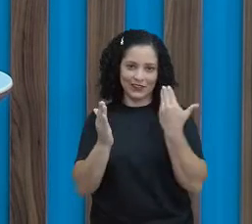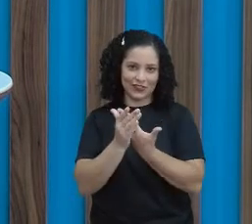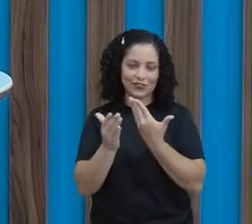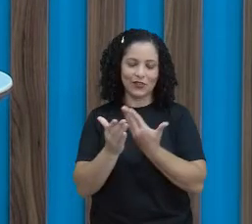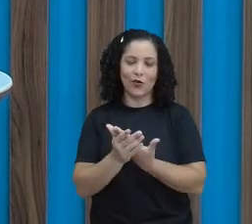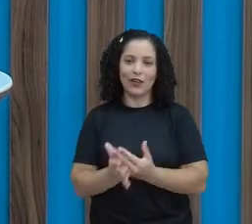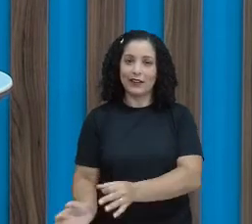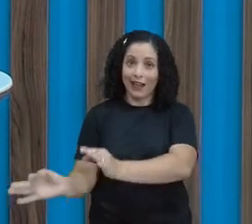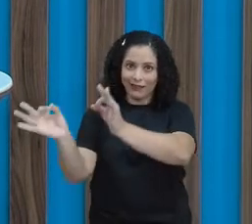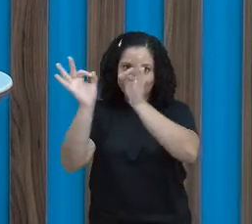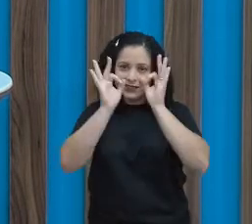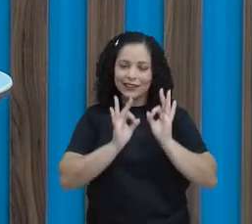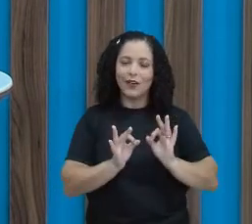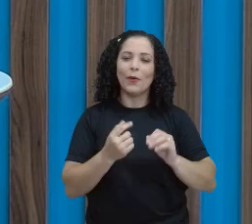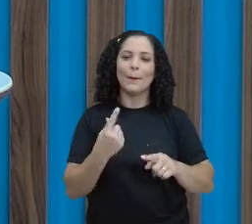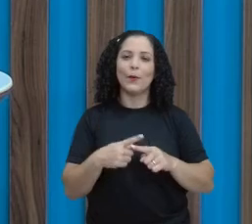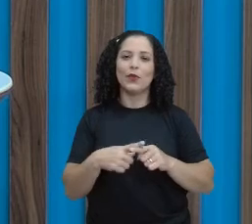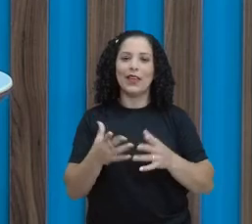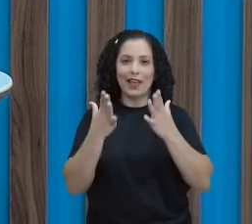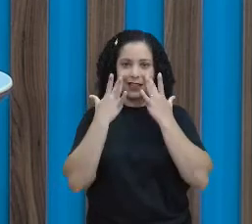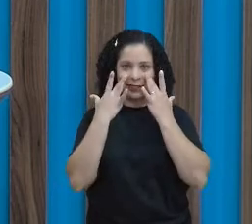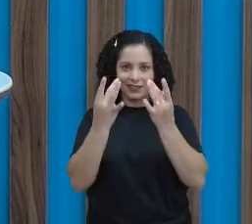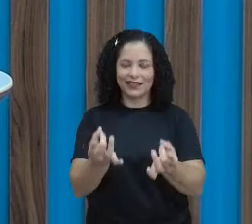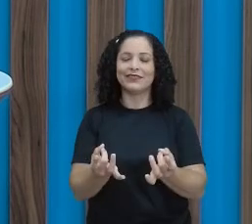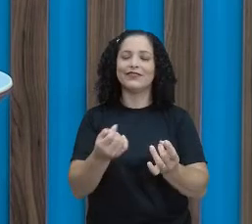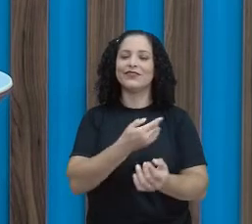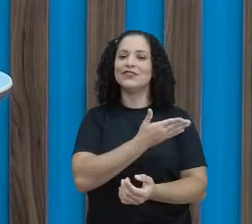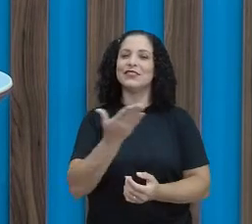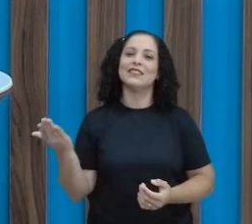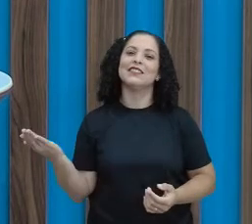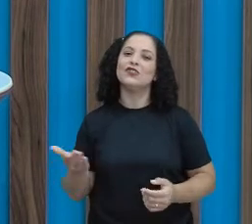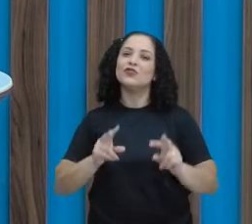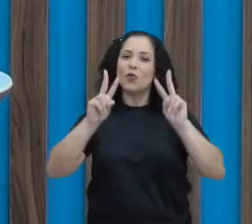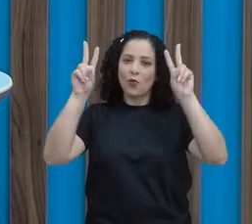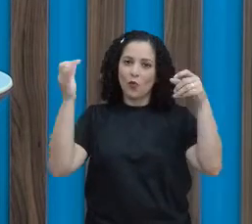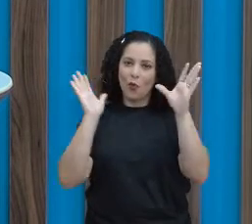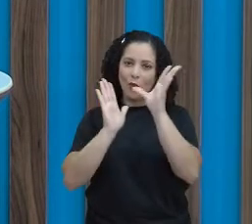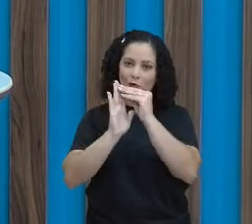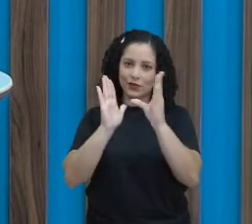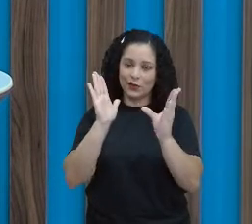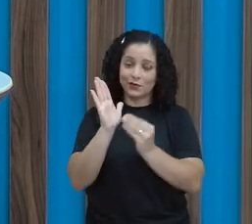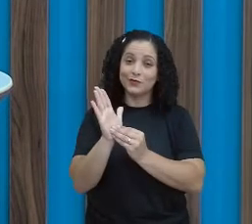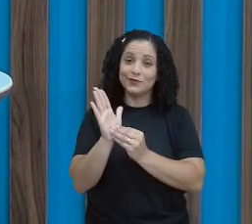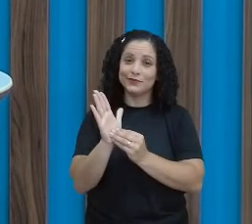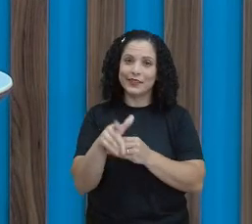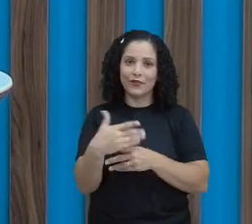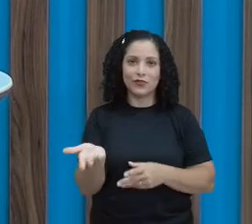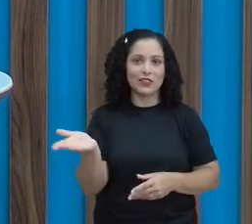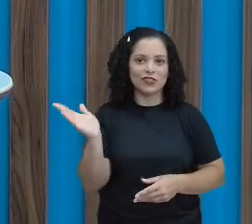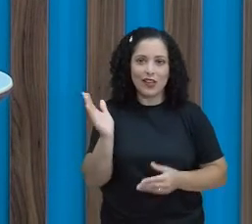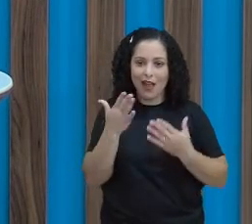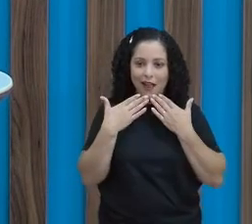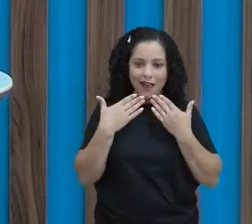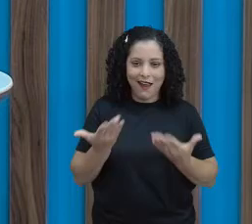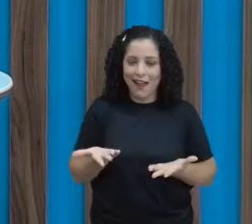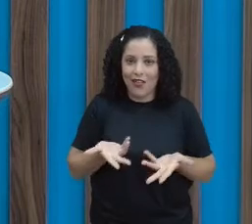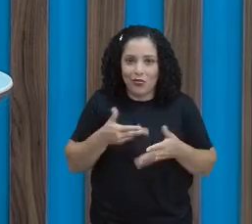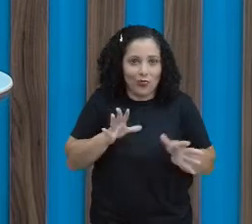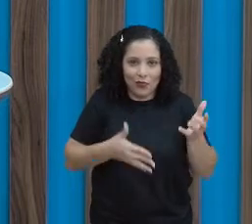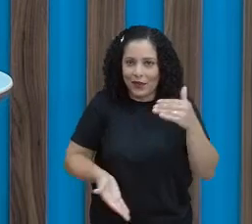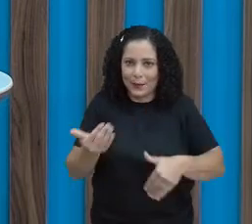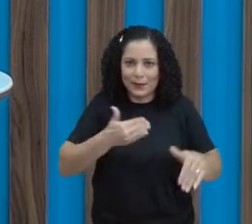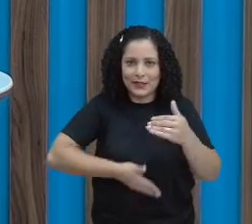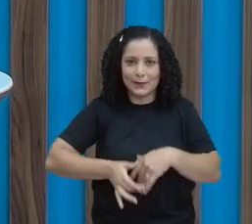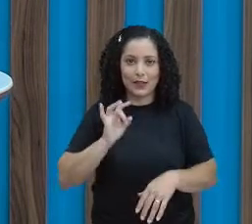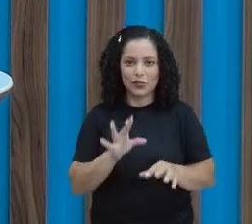sei que esse assunto está chamando a atenção muito de vocês, ao ponto de não querer nem falar no chat, né? E a querer ficar